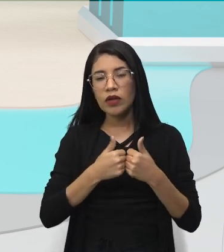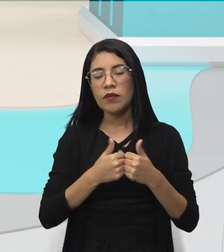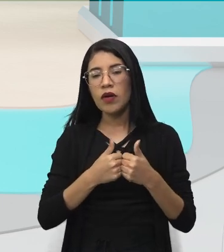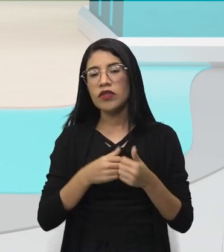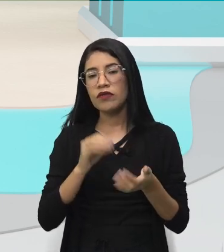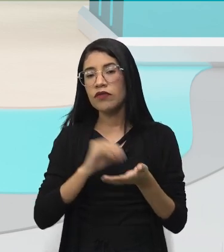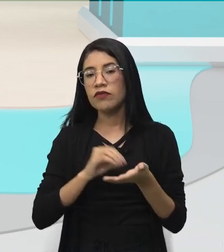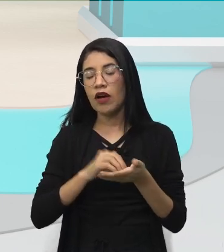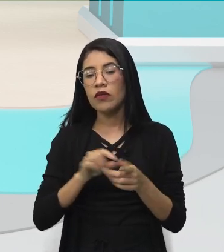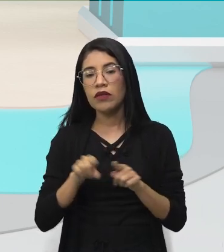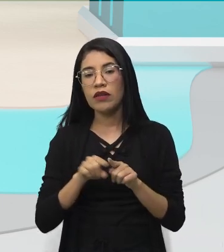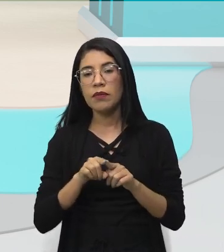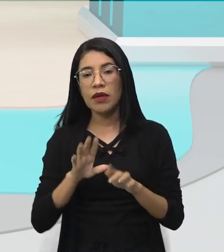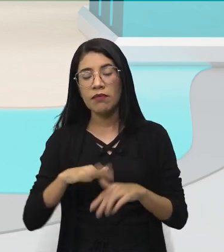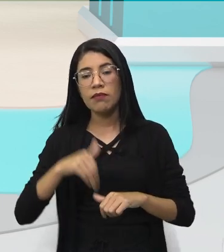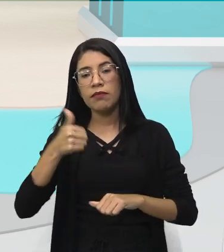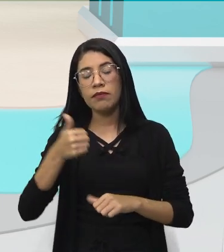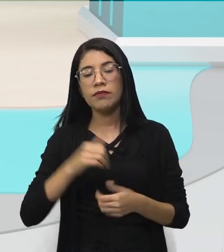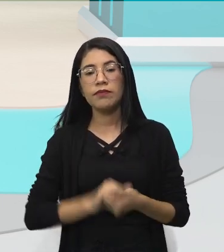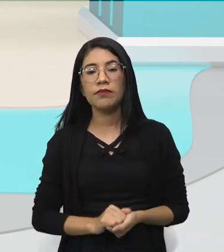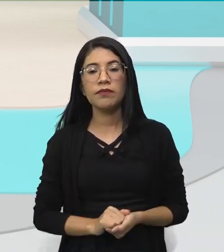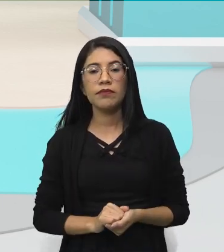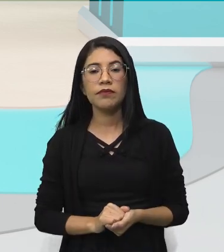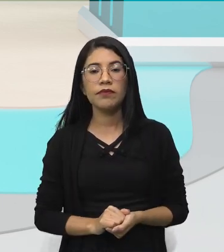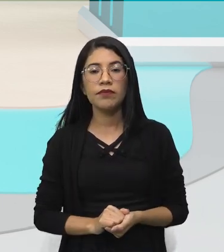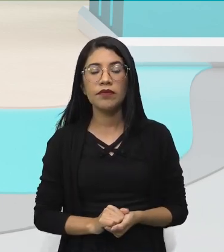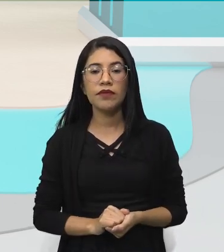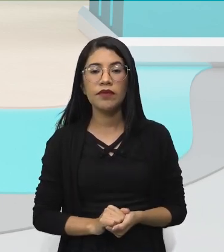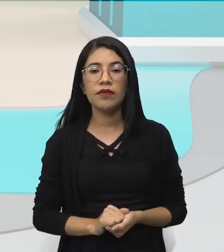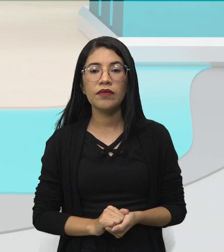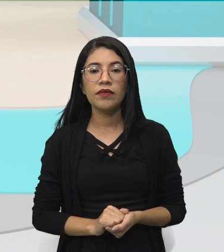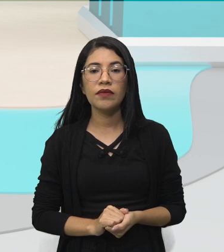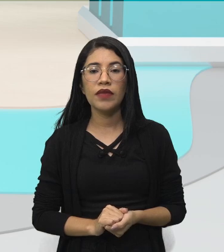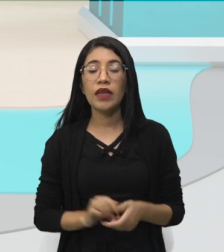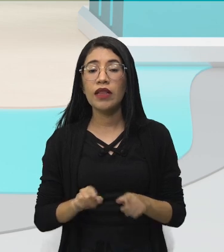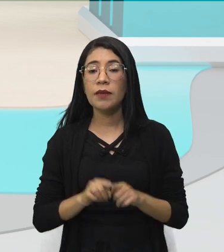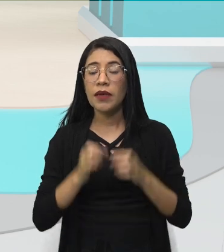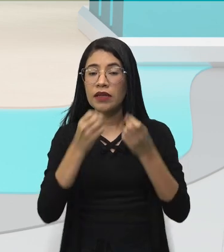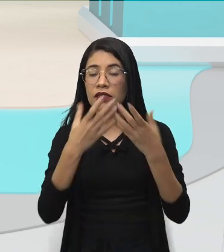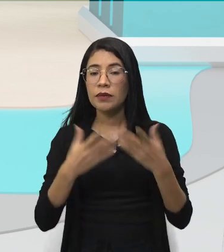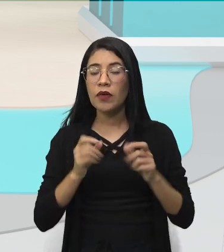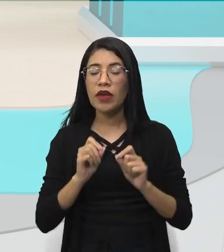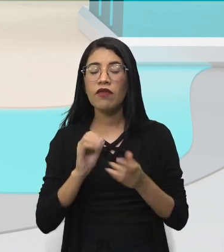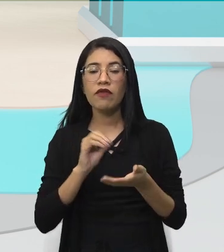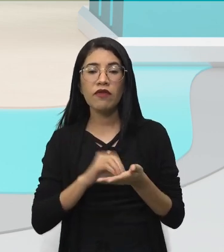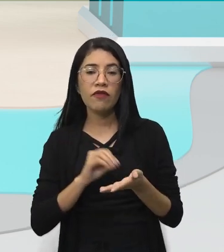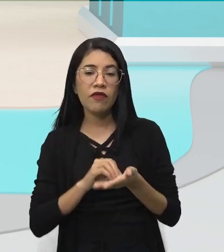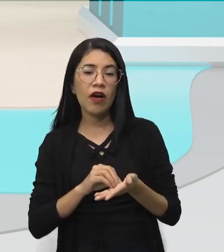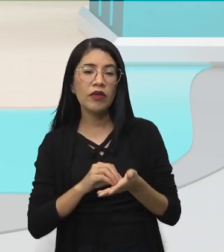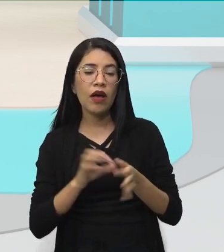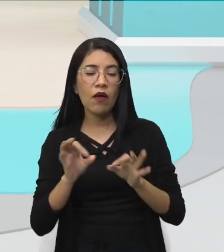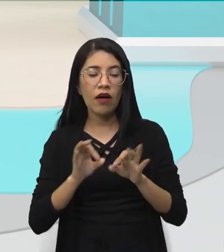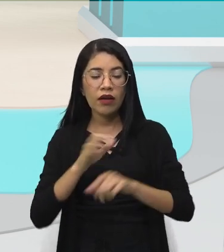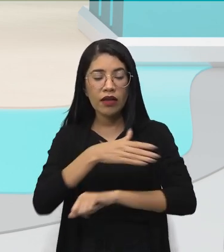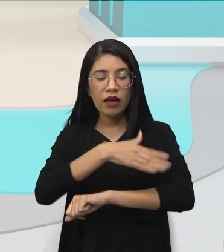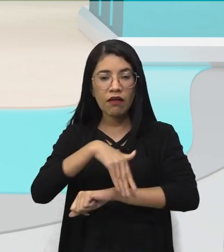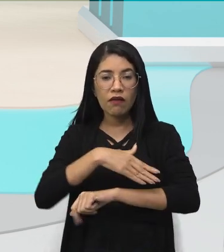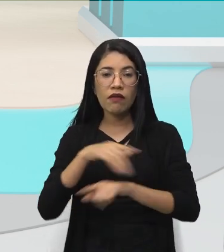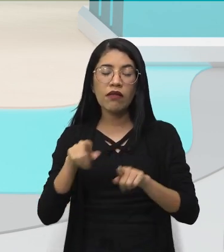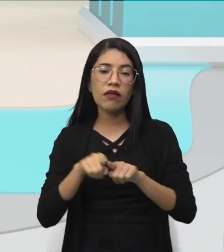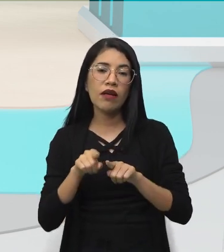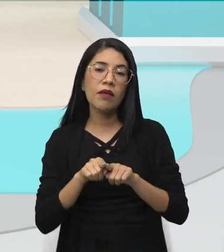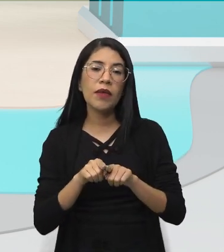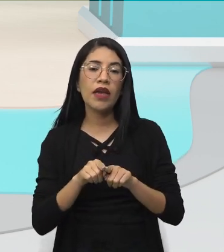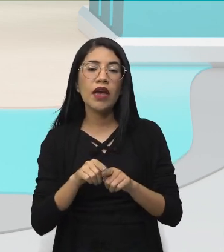deixando a desejar, né? Então, tem essa questão também. Aí ele fala sobre a questão do despreparo da rua e também